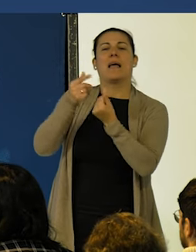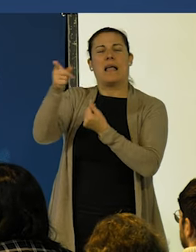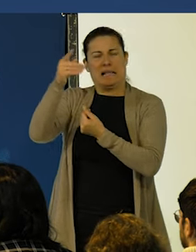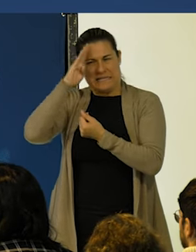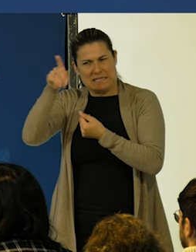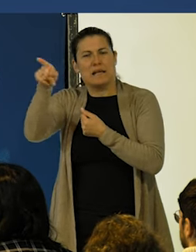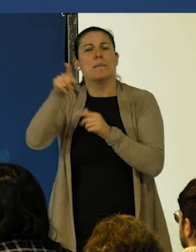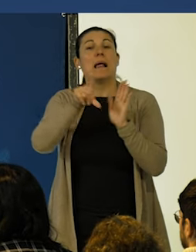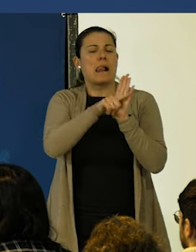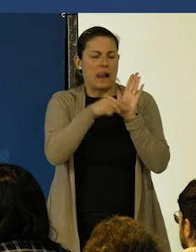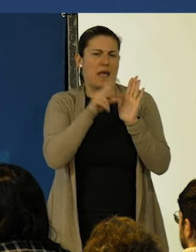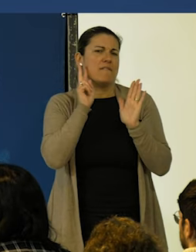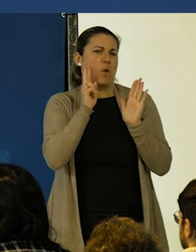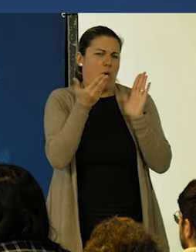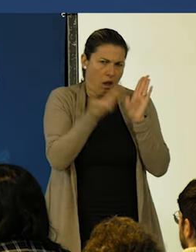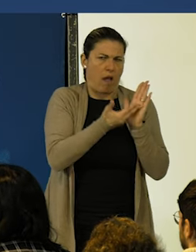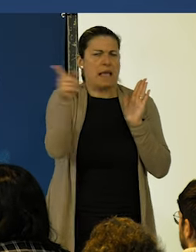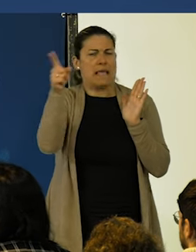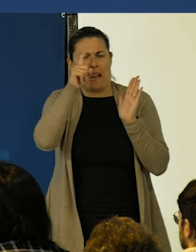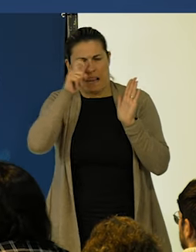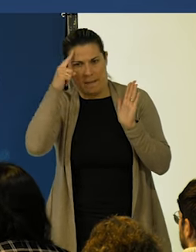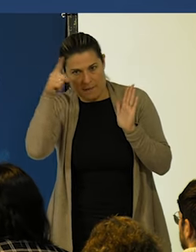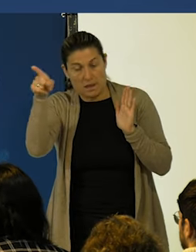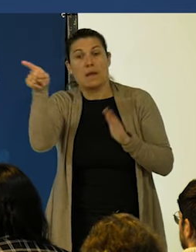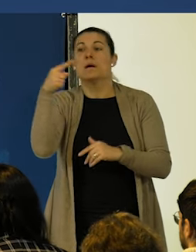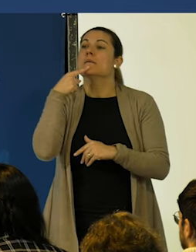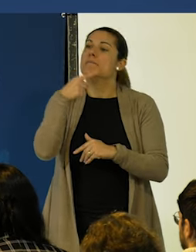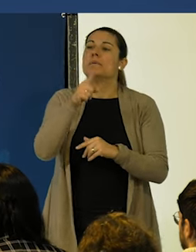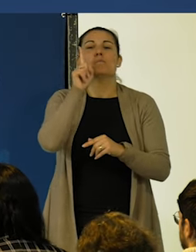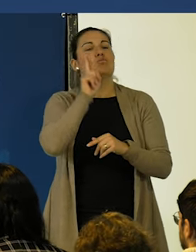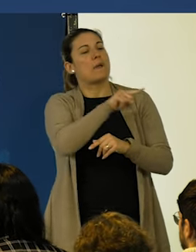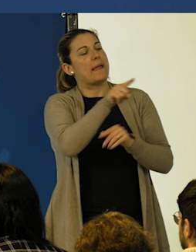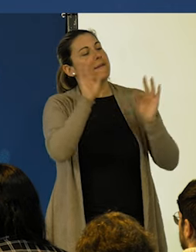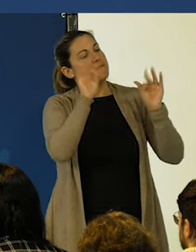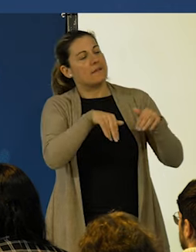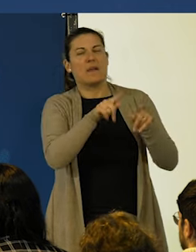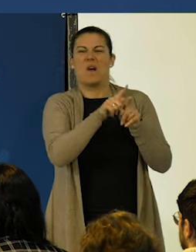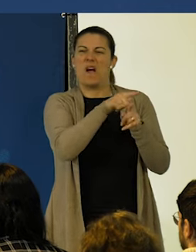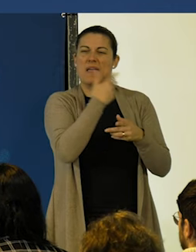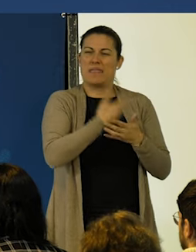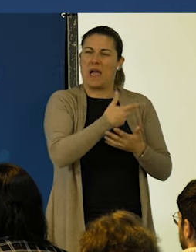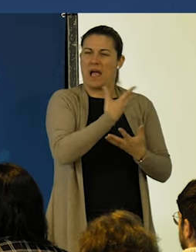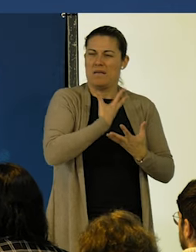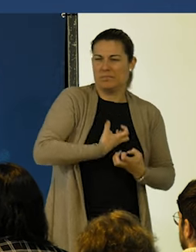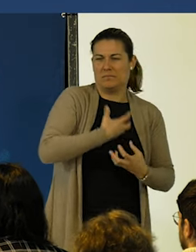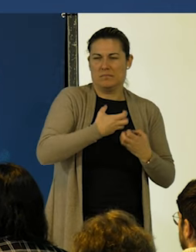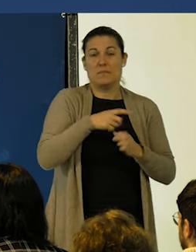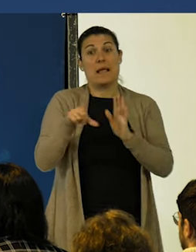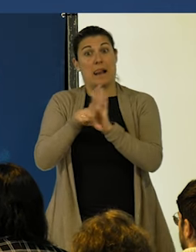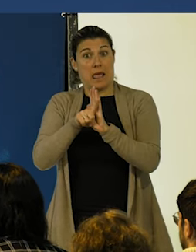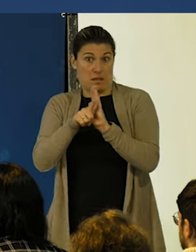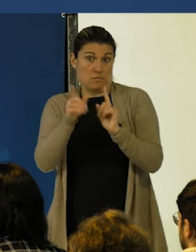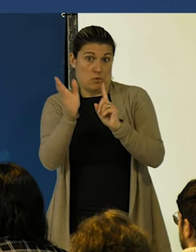os méritos desta lei, de quem até celebra o fim da humilhação das mulheres no Código Penal, mas nada faz